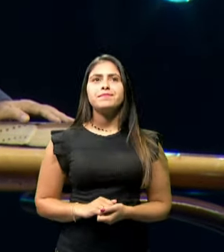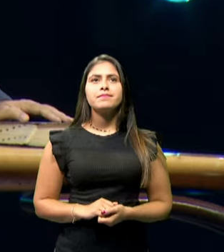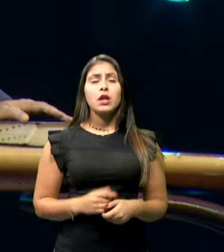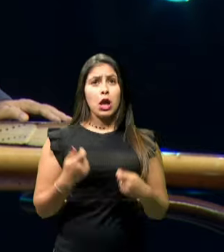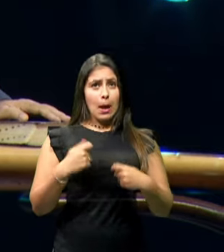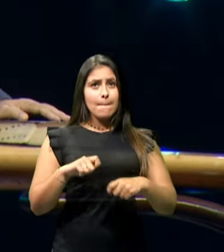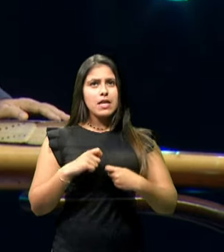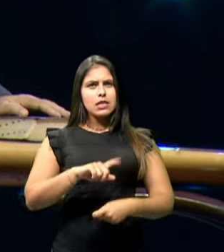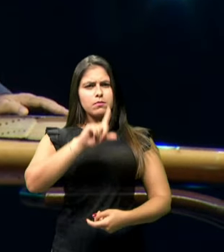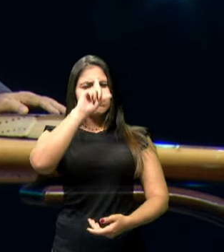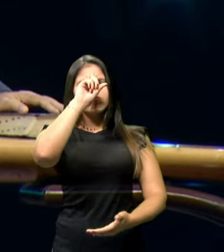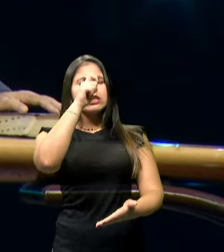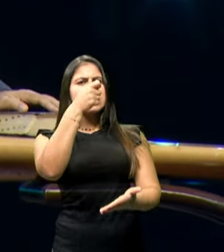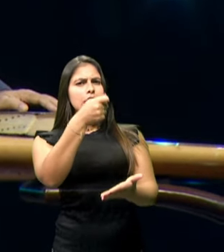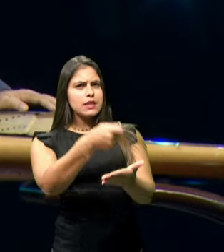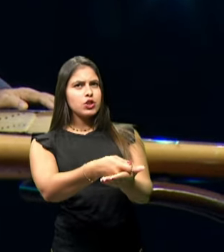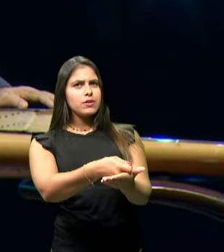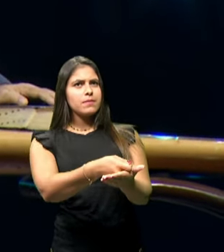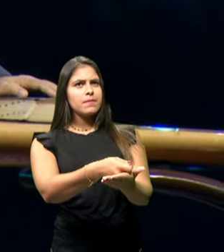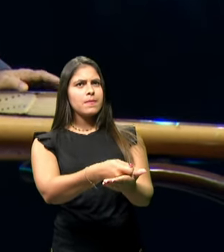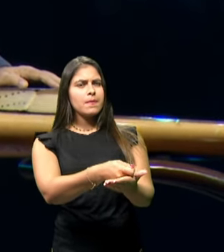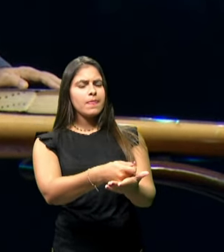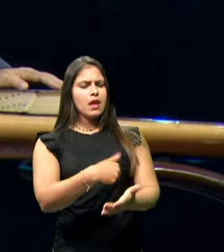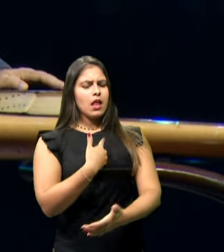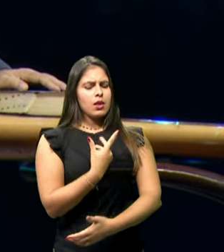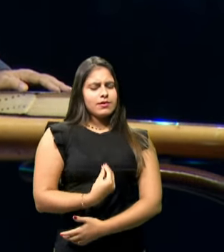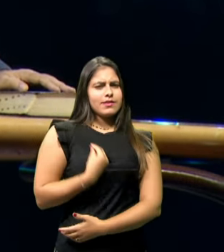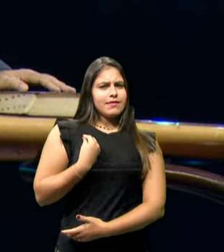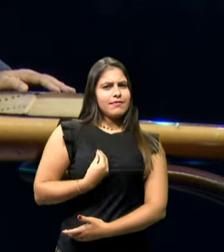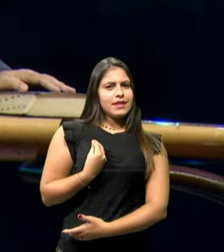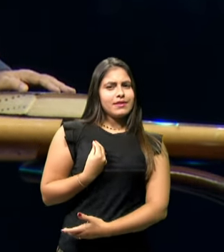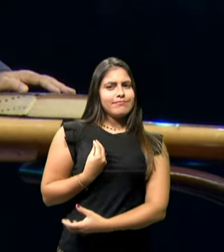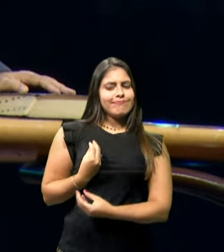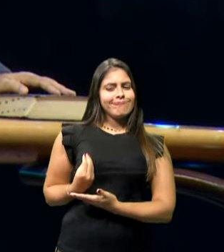decida entregar sua vida a Cristo.